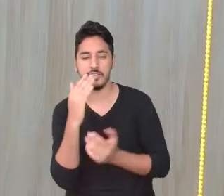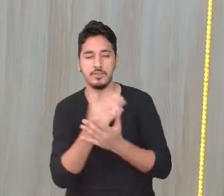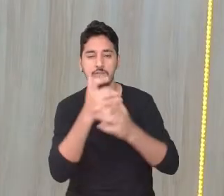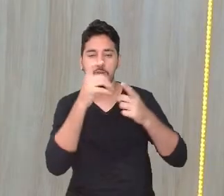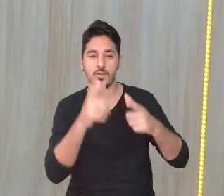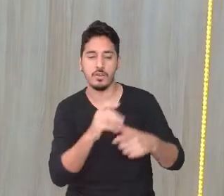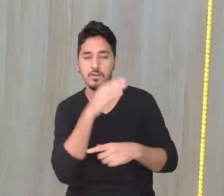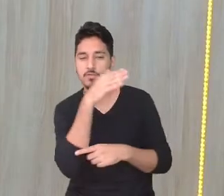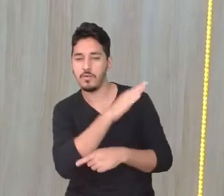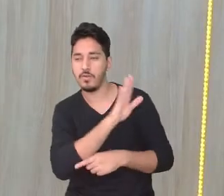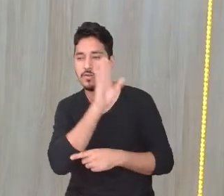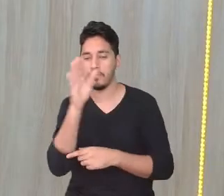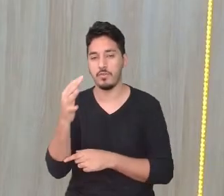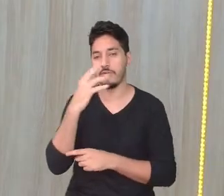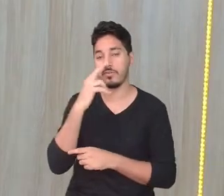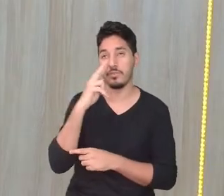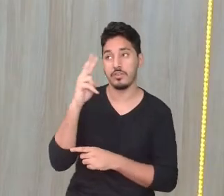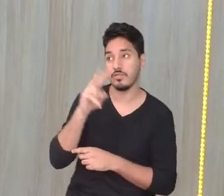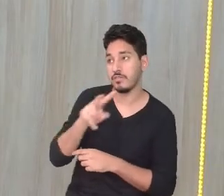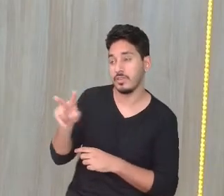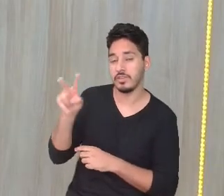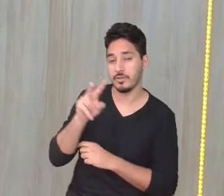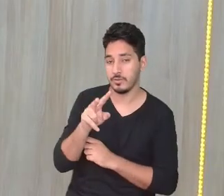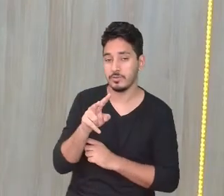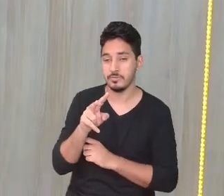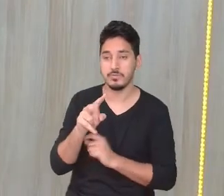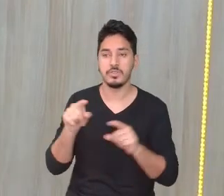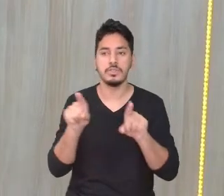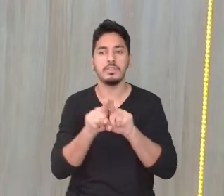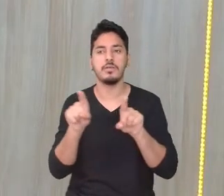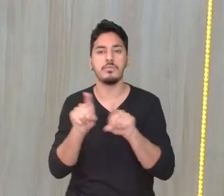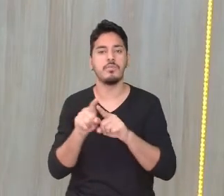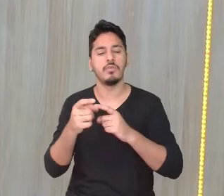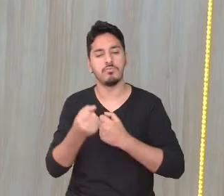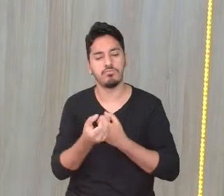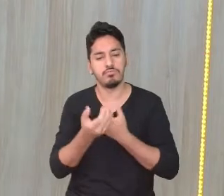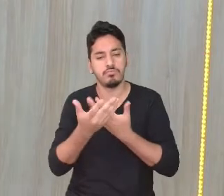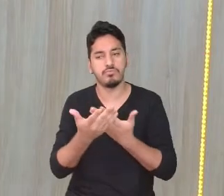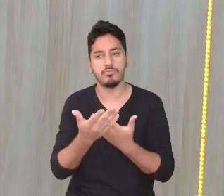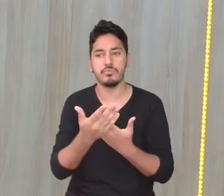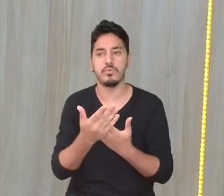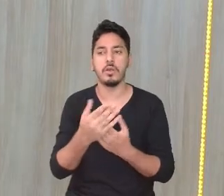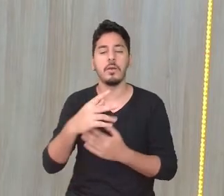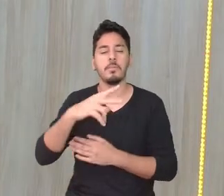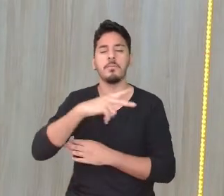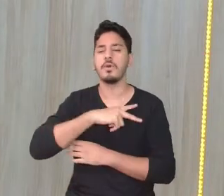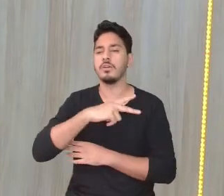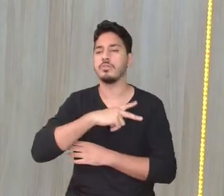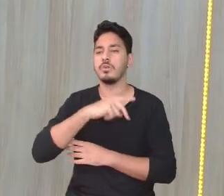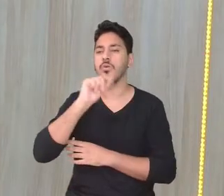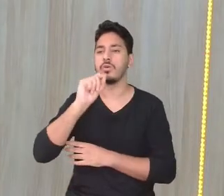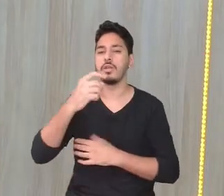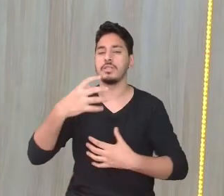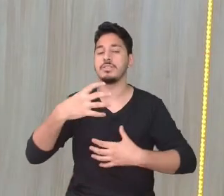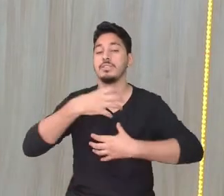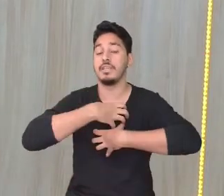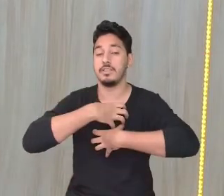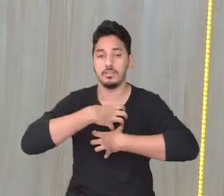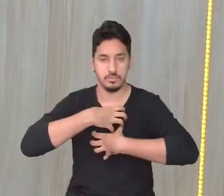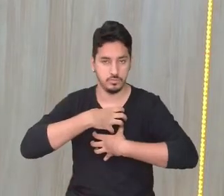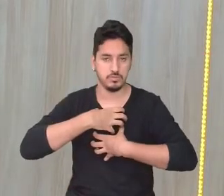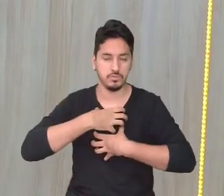passou, do que viu, e também vai expor de modo particular o que ela sentiu,